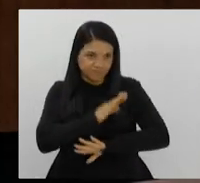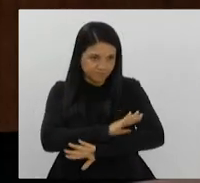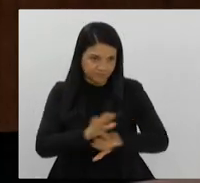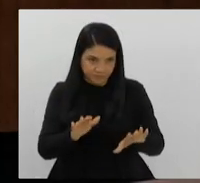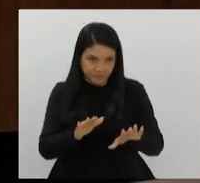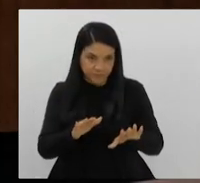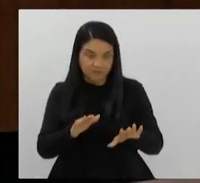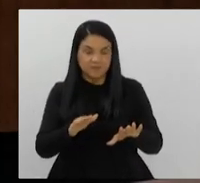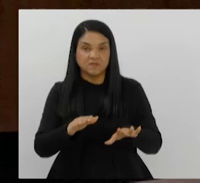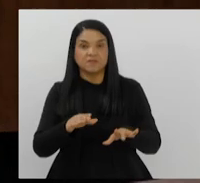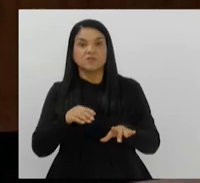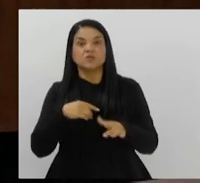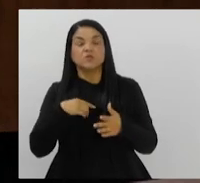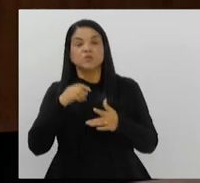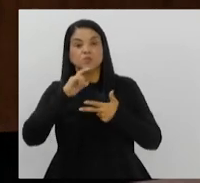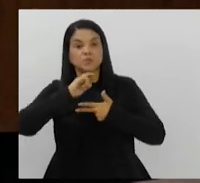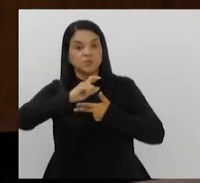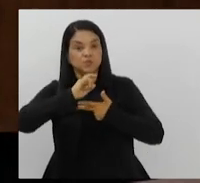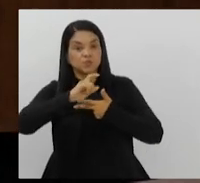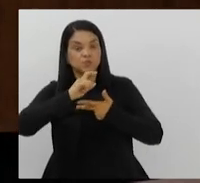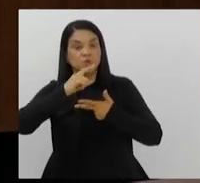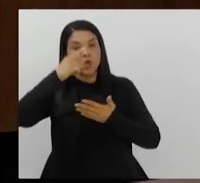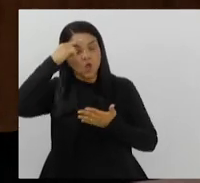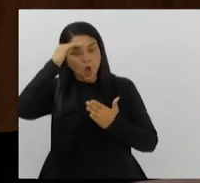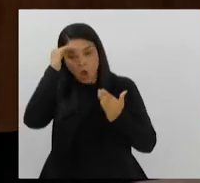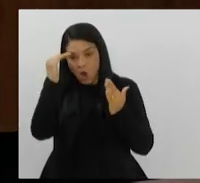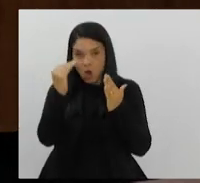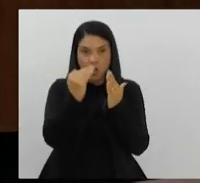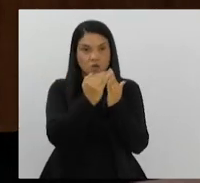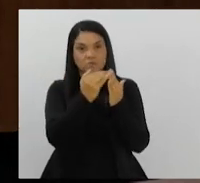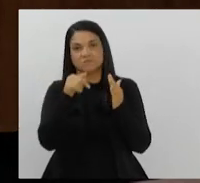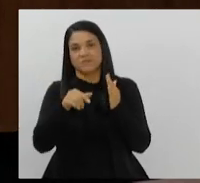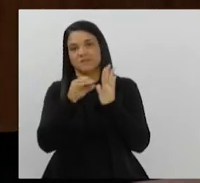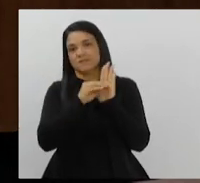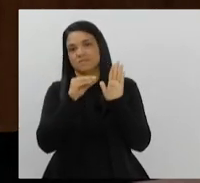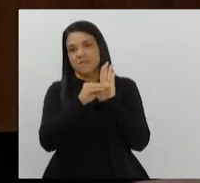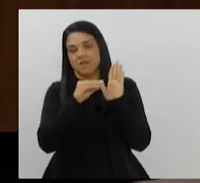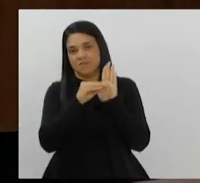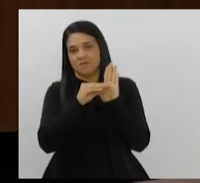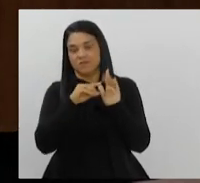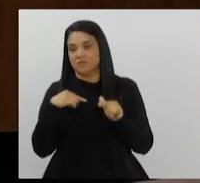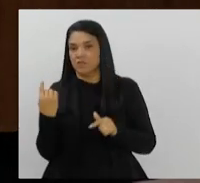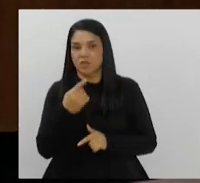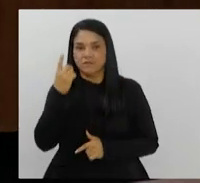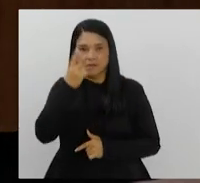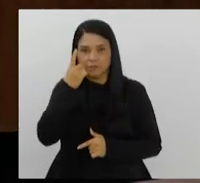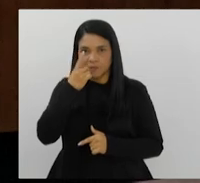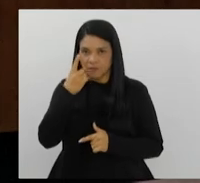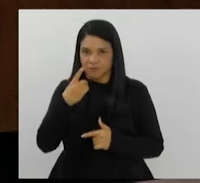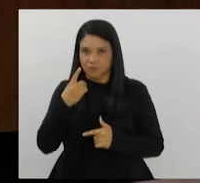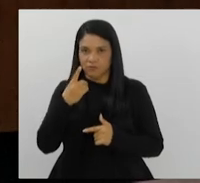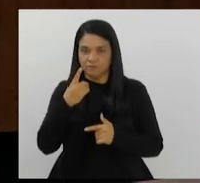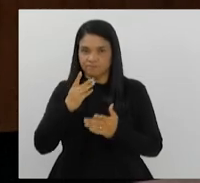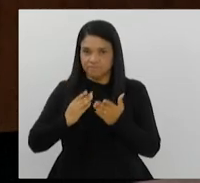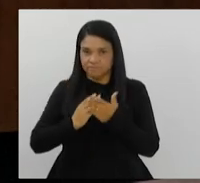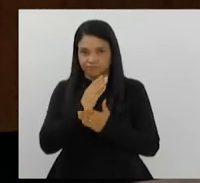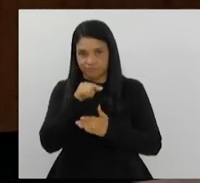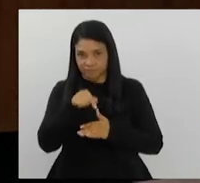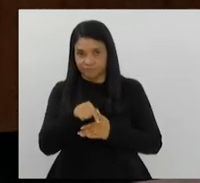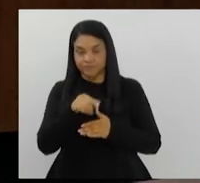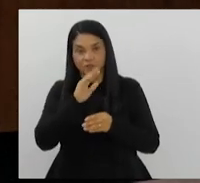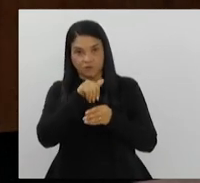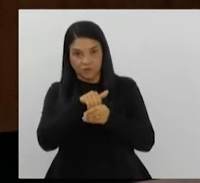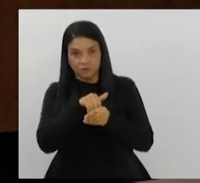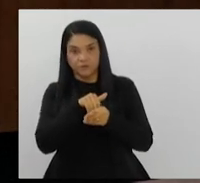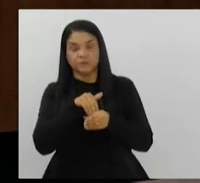O Poder Executivo tem que cumprir o que essa casa determinar no ponto de vista das emendas. Além disso, presidente, é importante dizer que